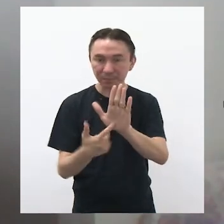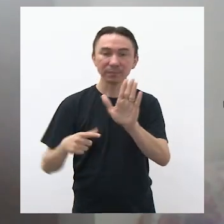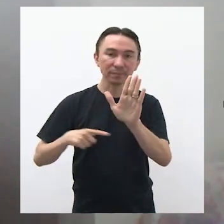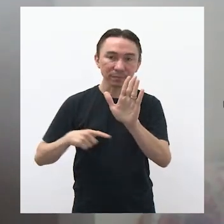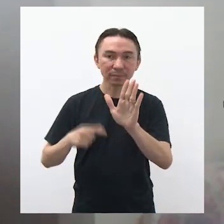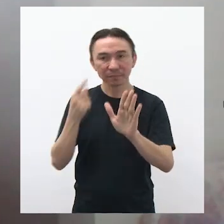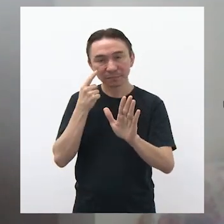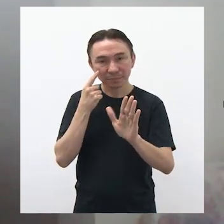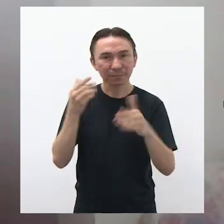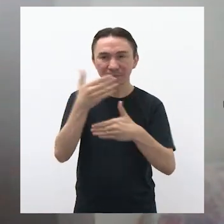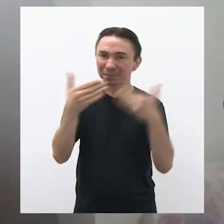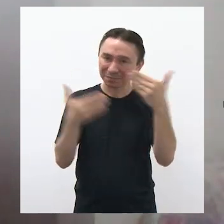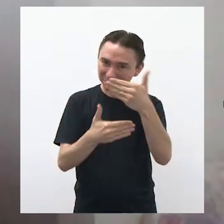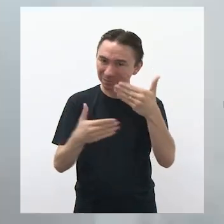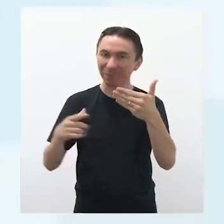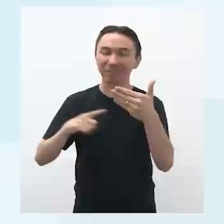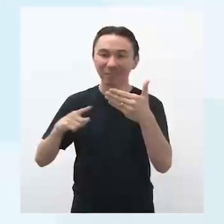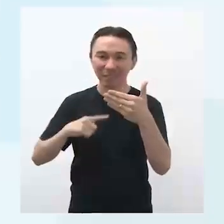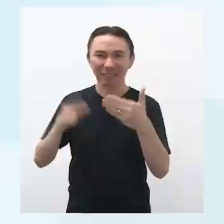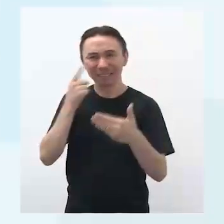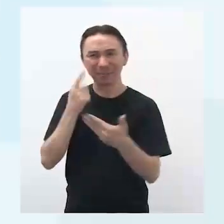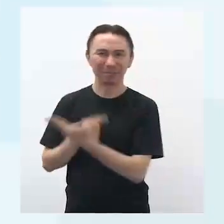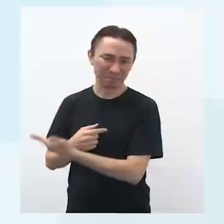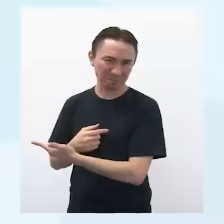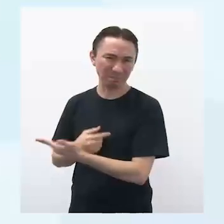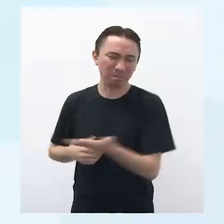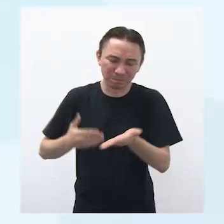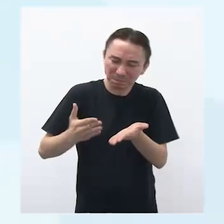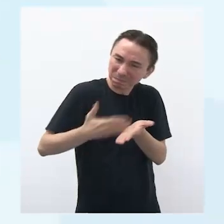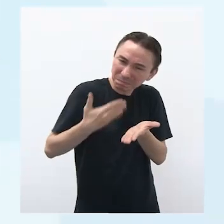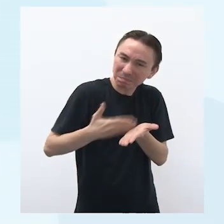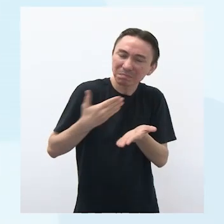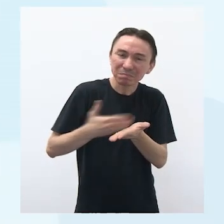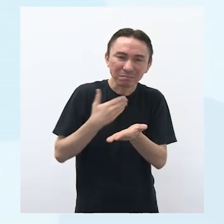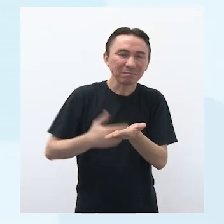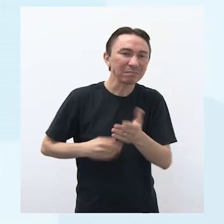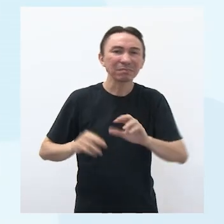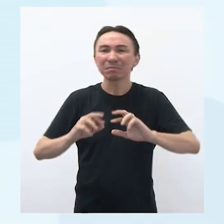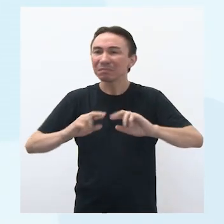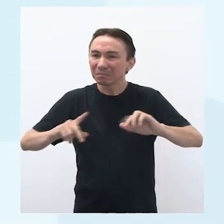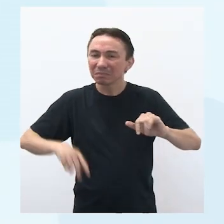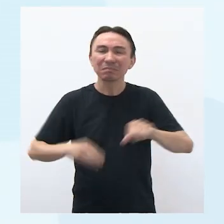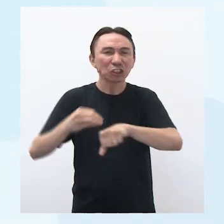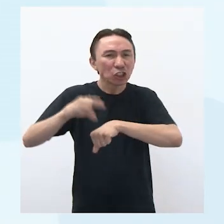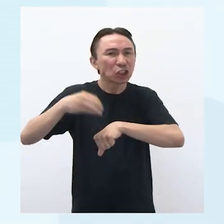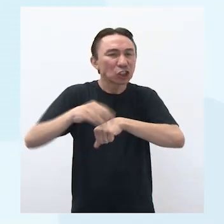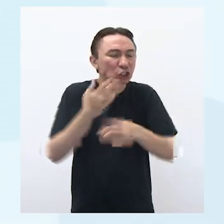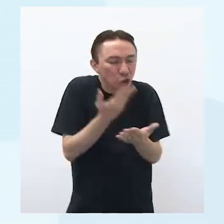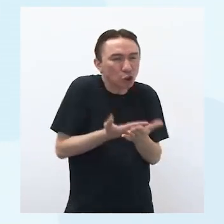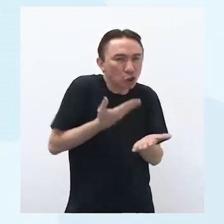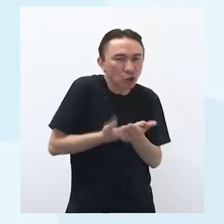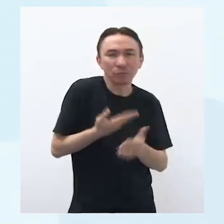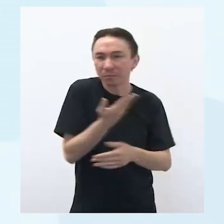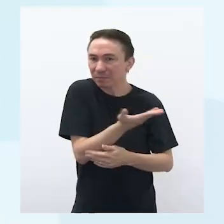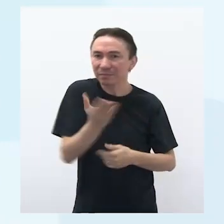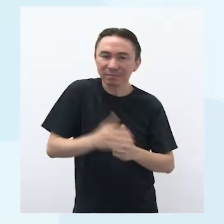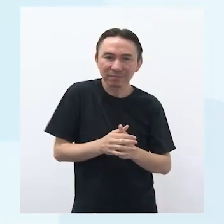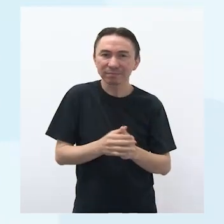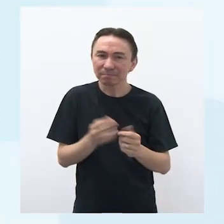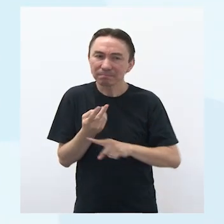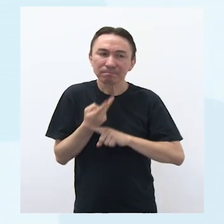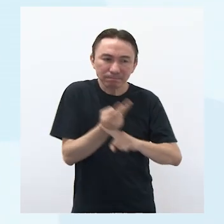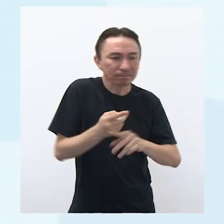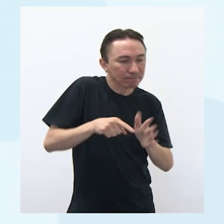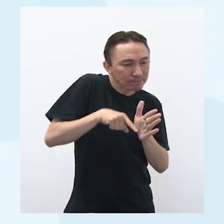slide com as referências bibliográficas, com referências de estudo, para que vocês busquem saber mais, busquem